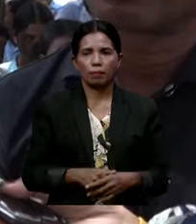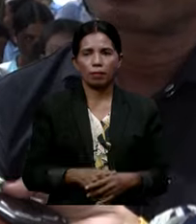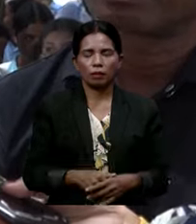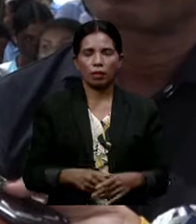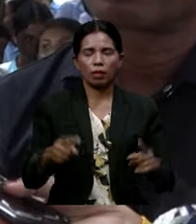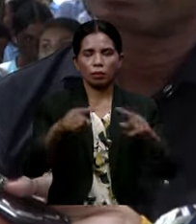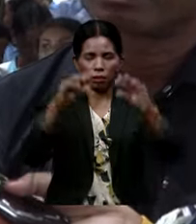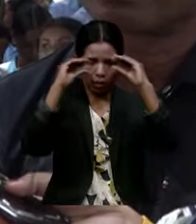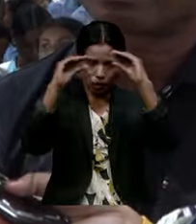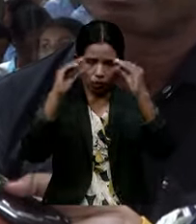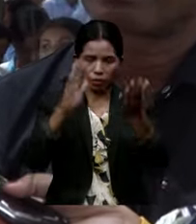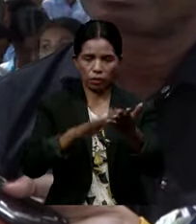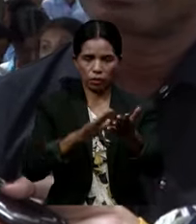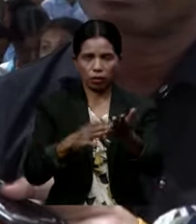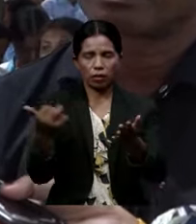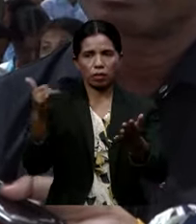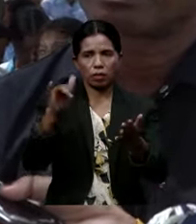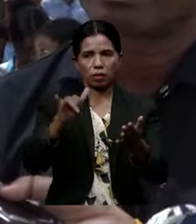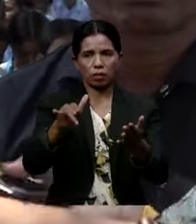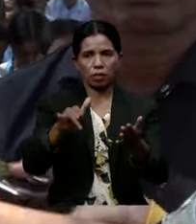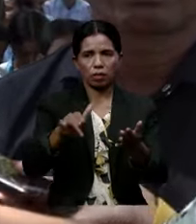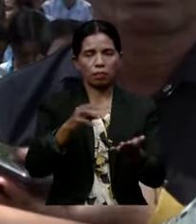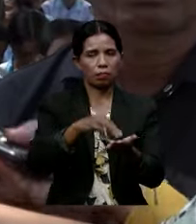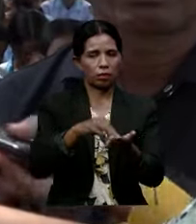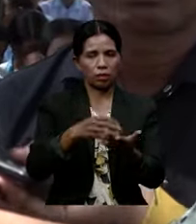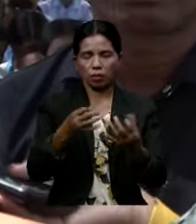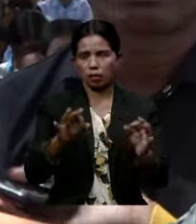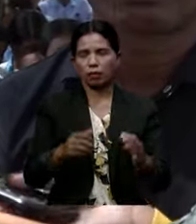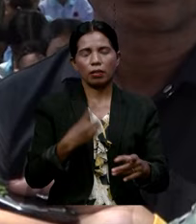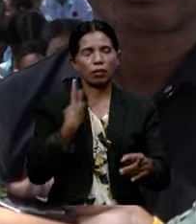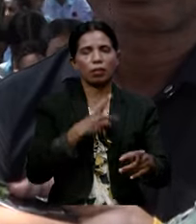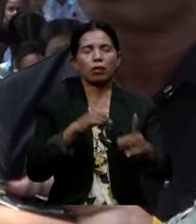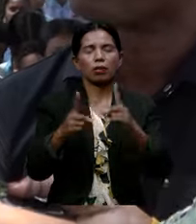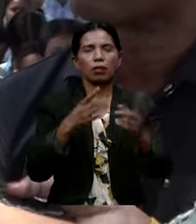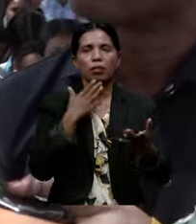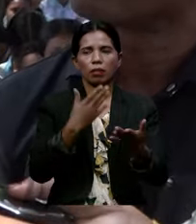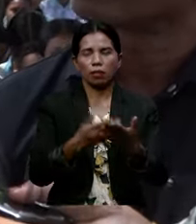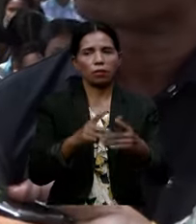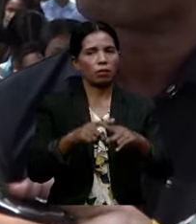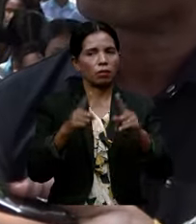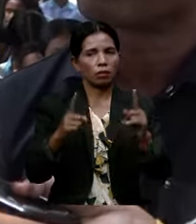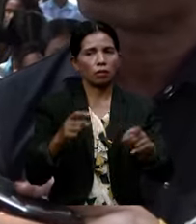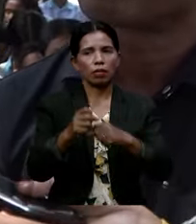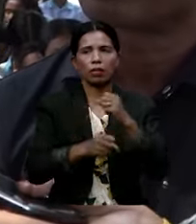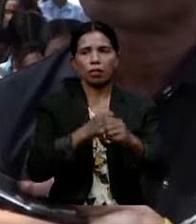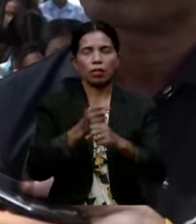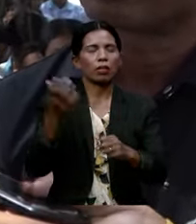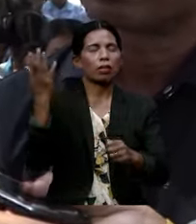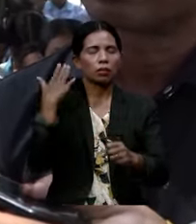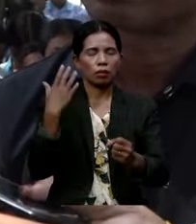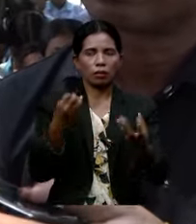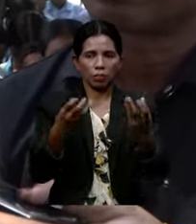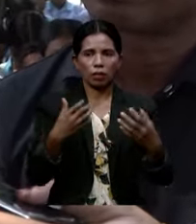Ba no escola sira nebe mak professor matéria sira leia. Okay, ita kulia kualidade, la kualidade mebe acontece ne, tina barakon acontece teona.